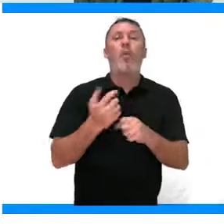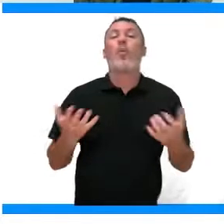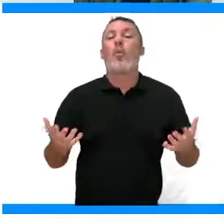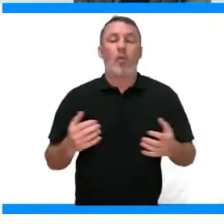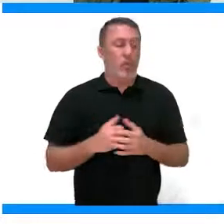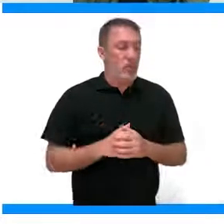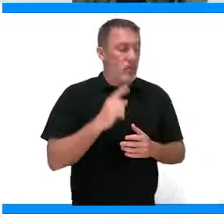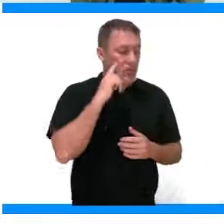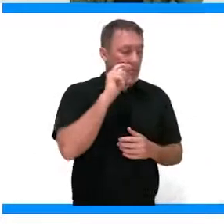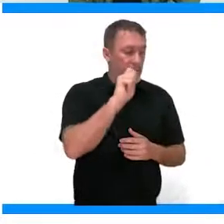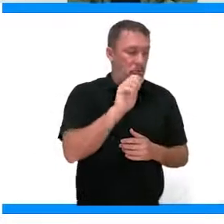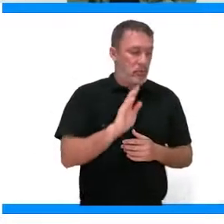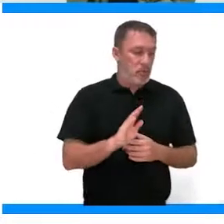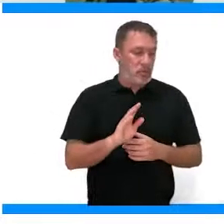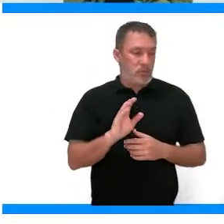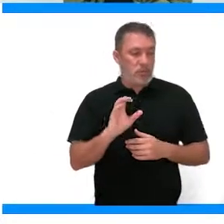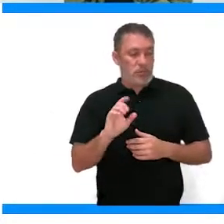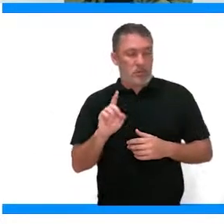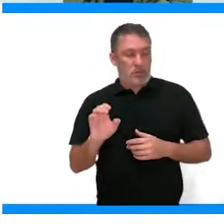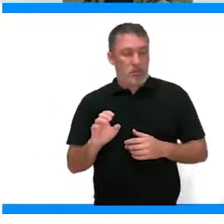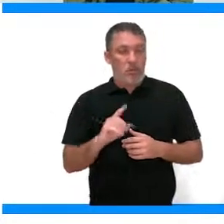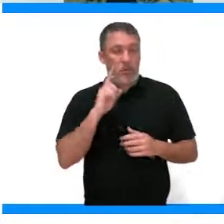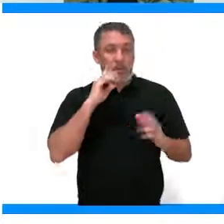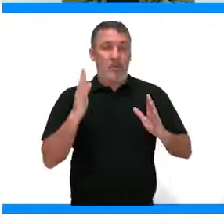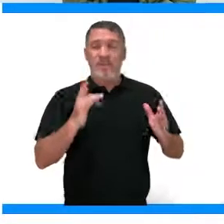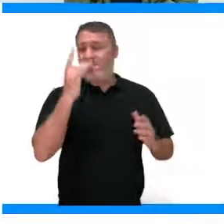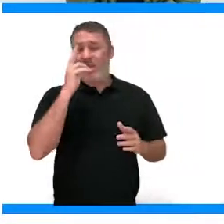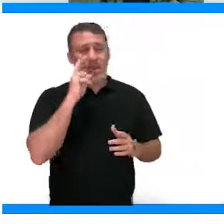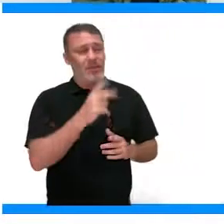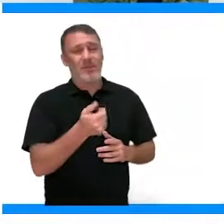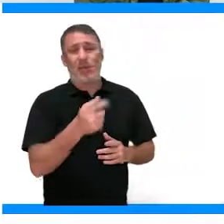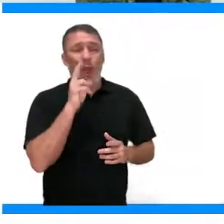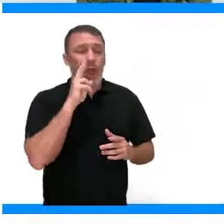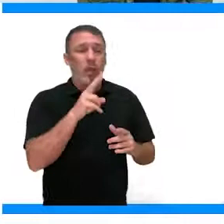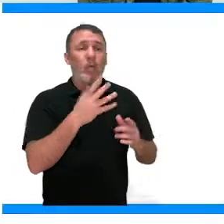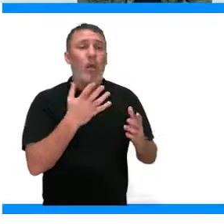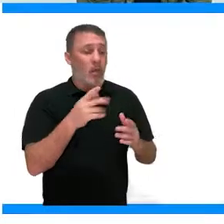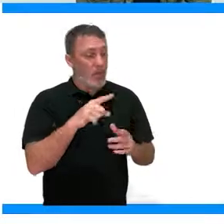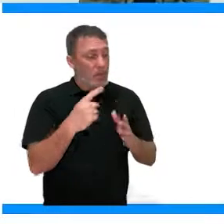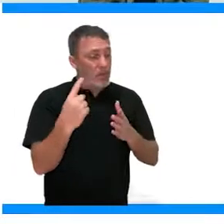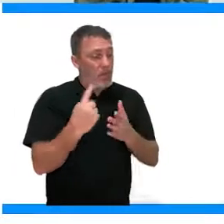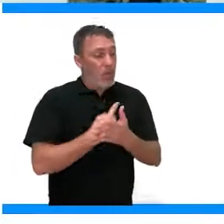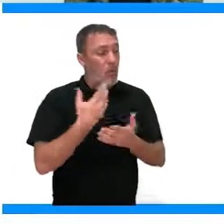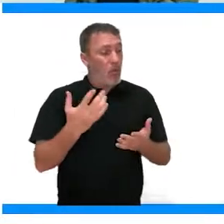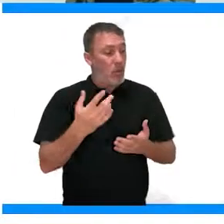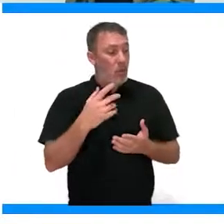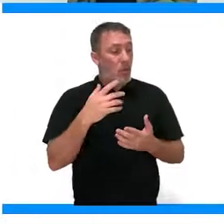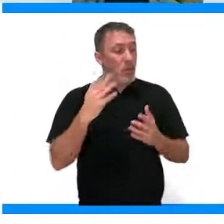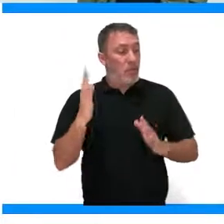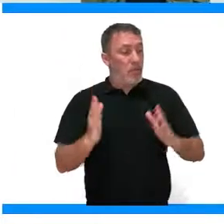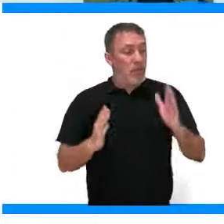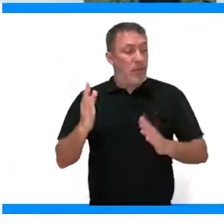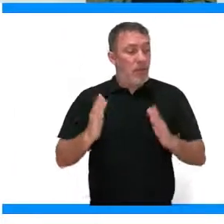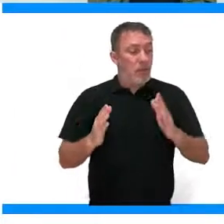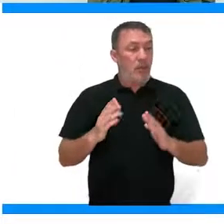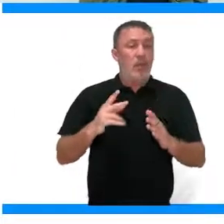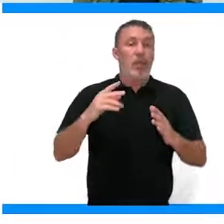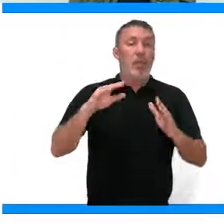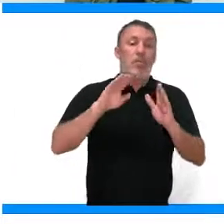Letra A, B, C, D e E. Vamos ver o período de queda. Gente, questão muito fácil, né? Questão classificada como fácil, você não tem